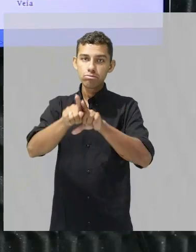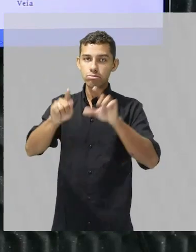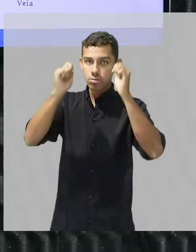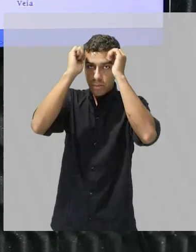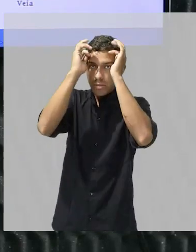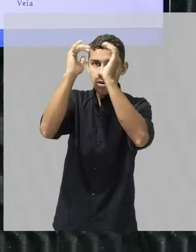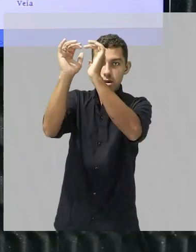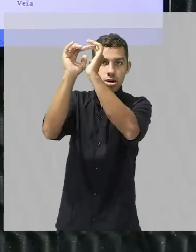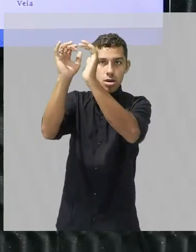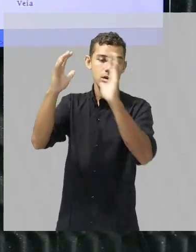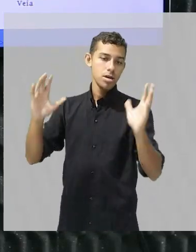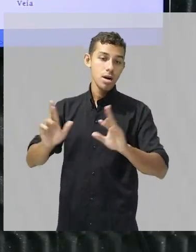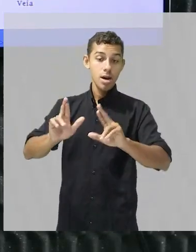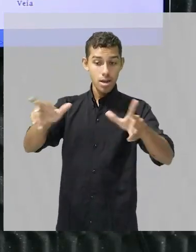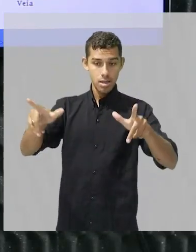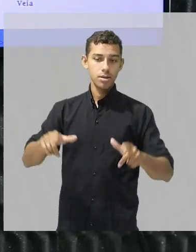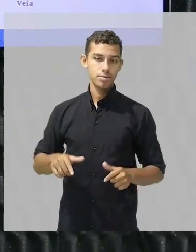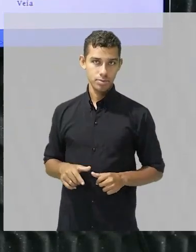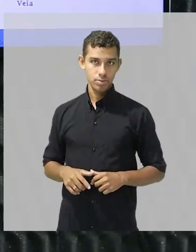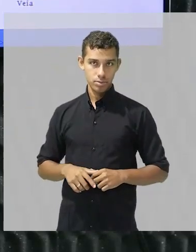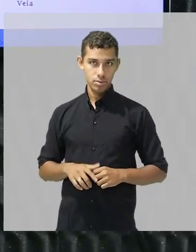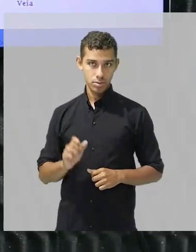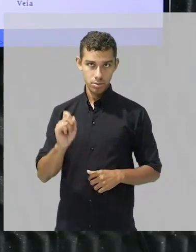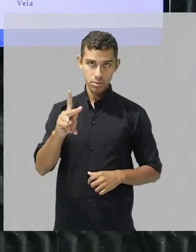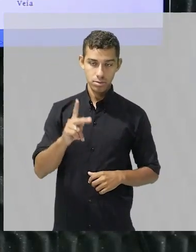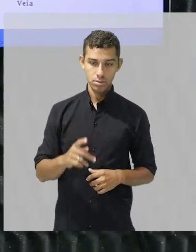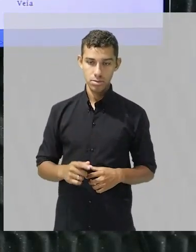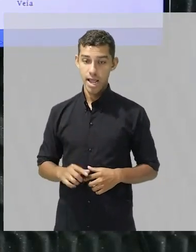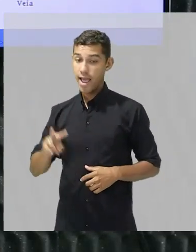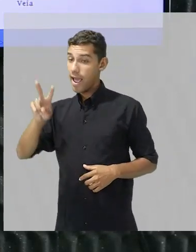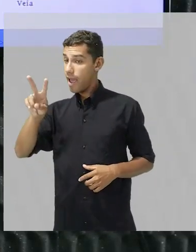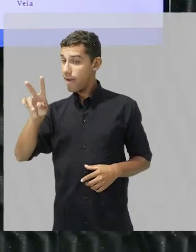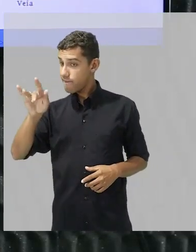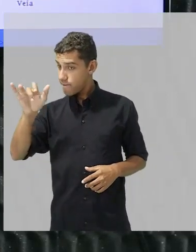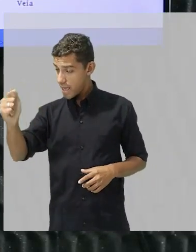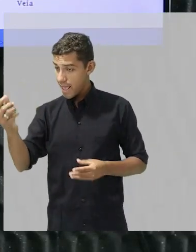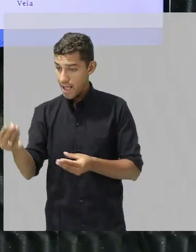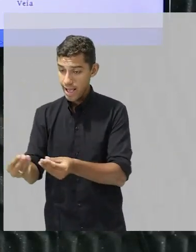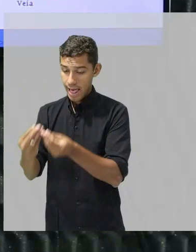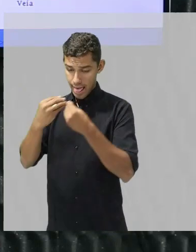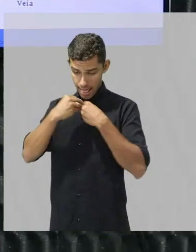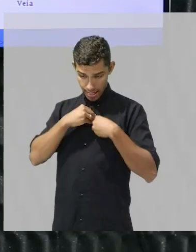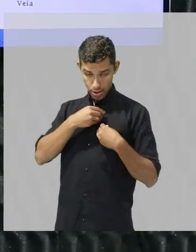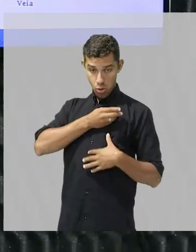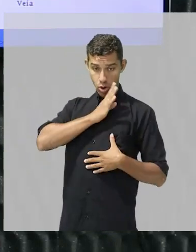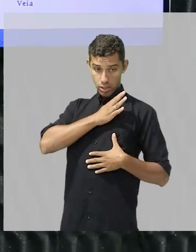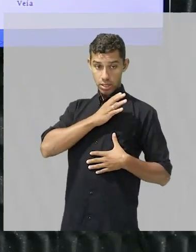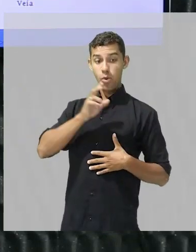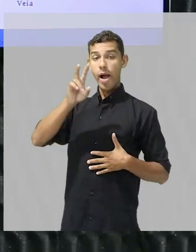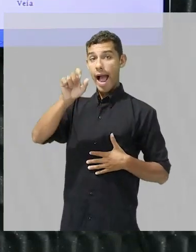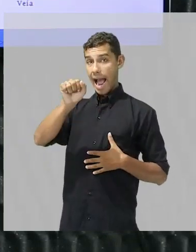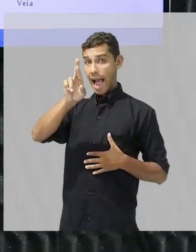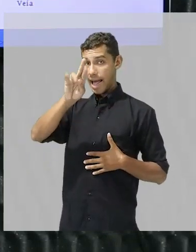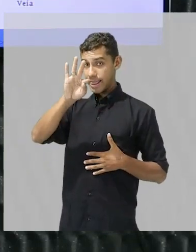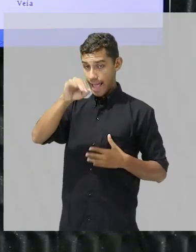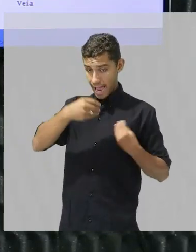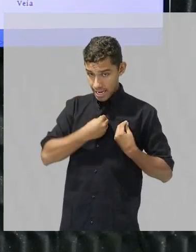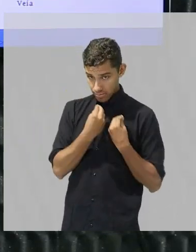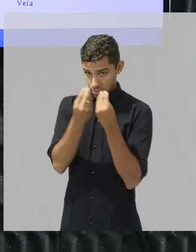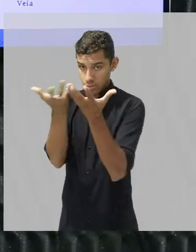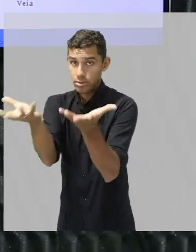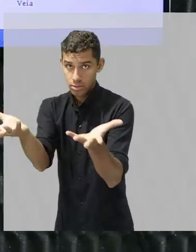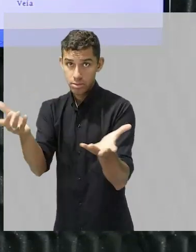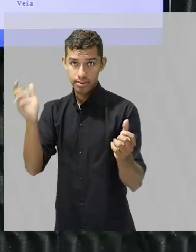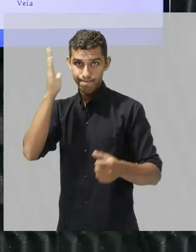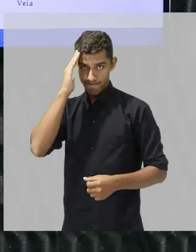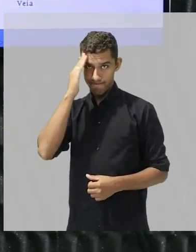organismo. Então, essa é a primeira diferença com relação à função, tá certo? A segunda diferença é com